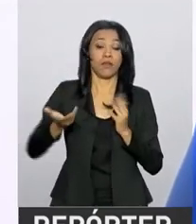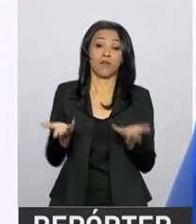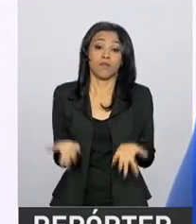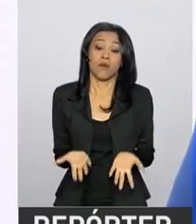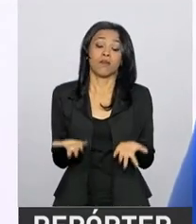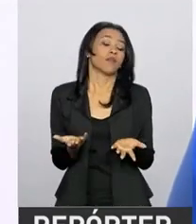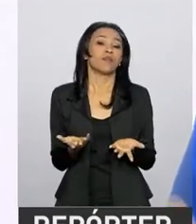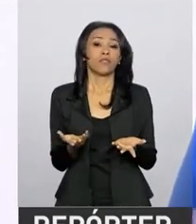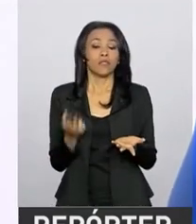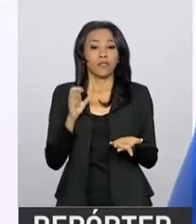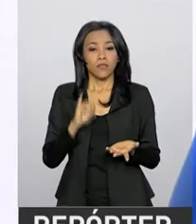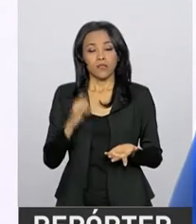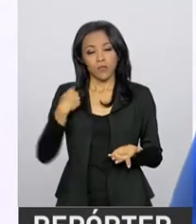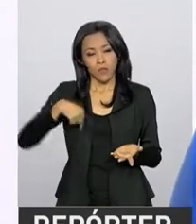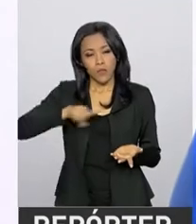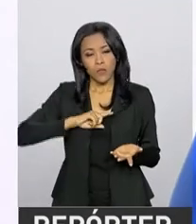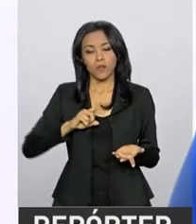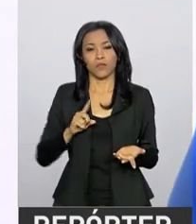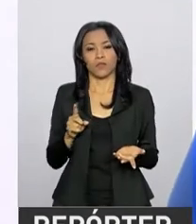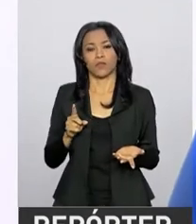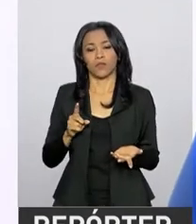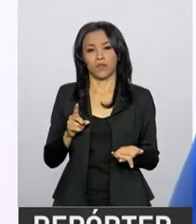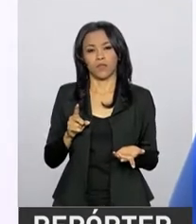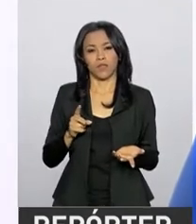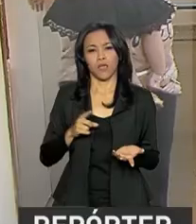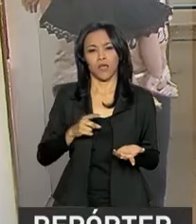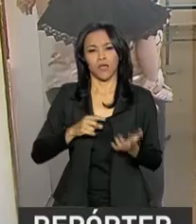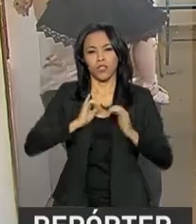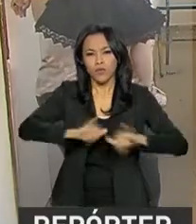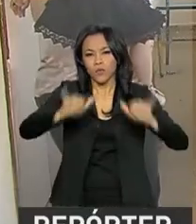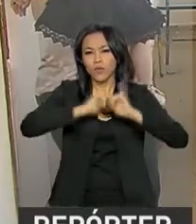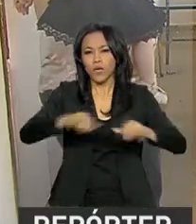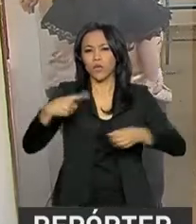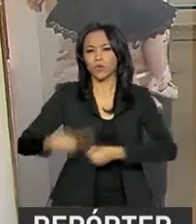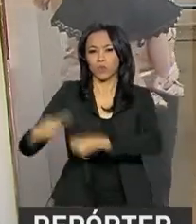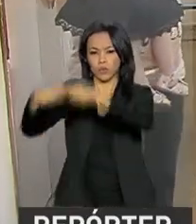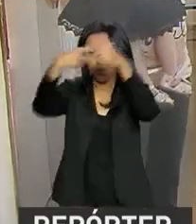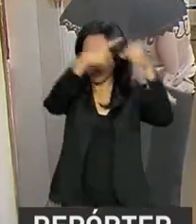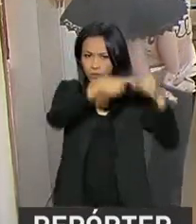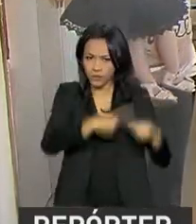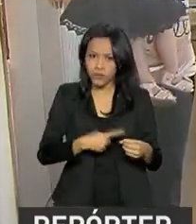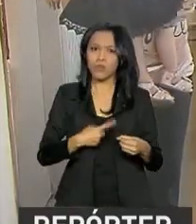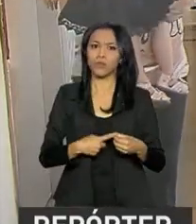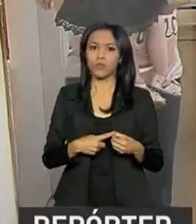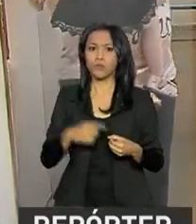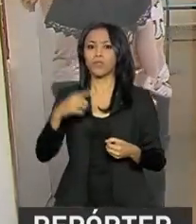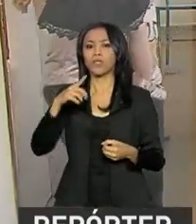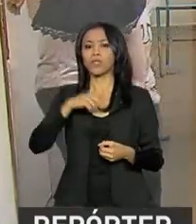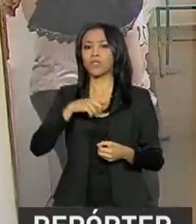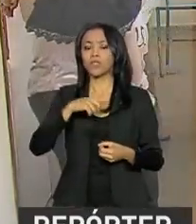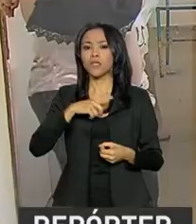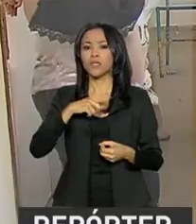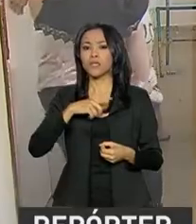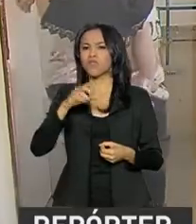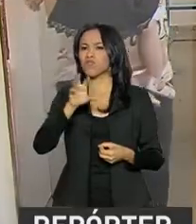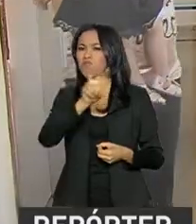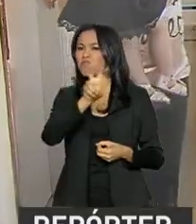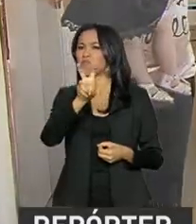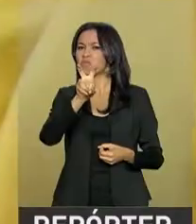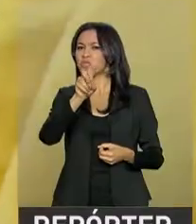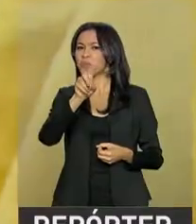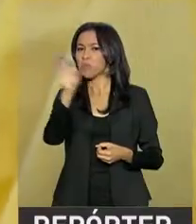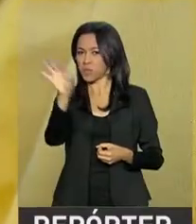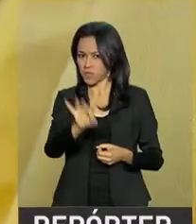estate ficarmos é a cobertura para os municípios nós encontramos municípios com uma cobertura em torno de 50%